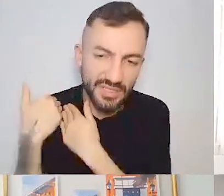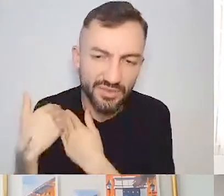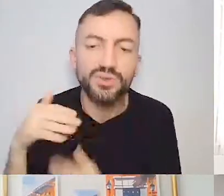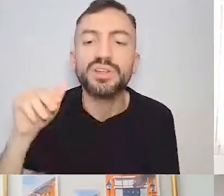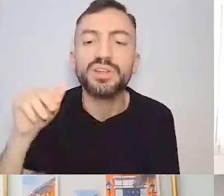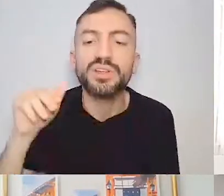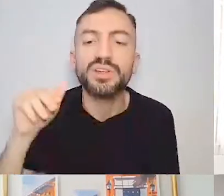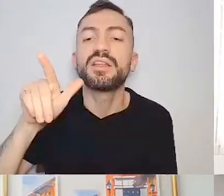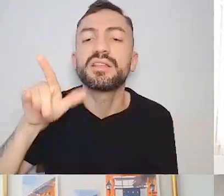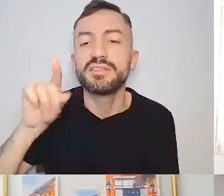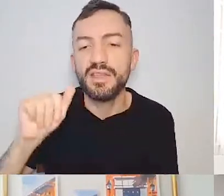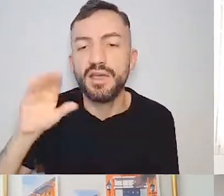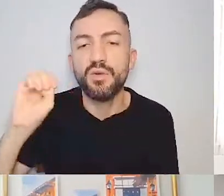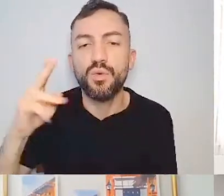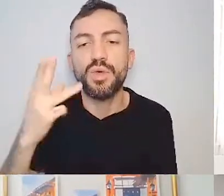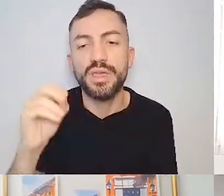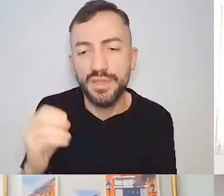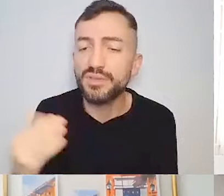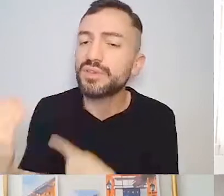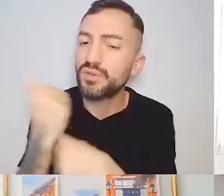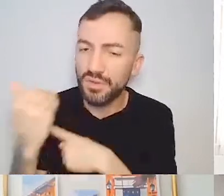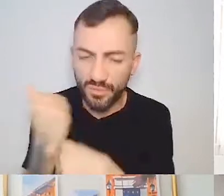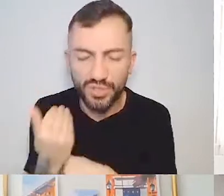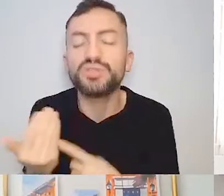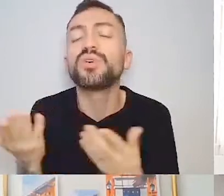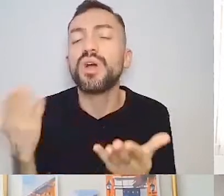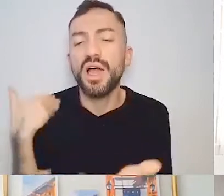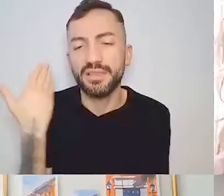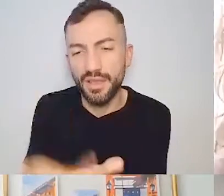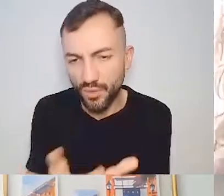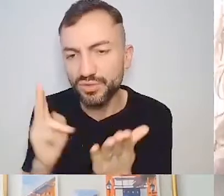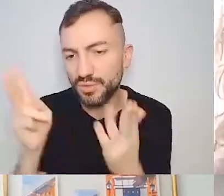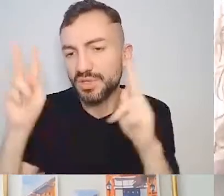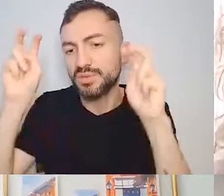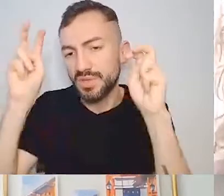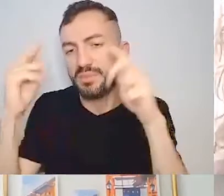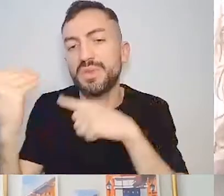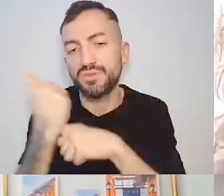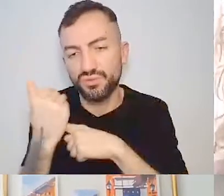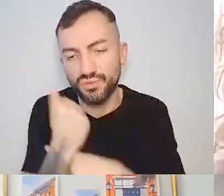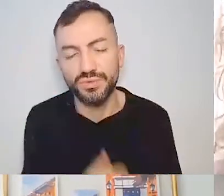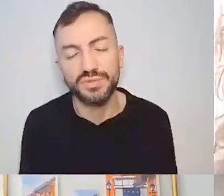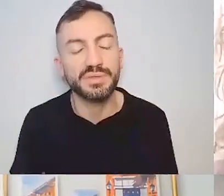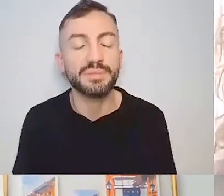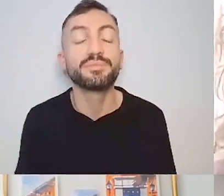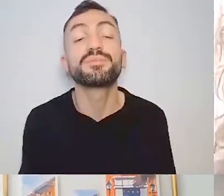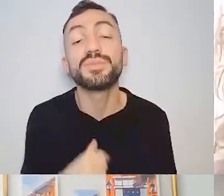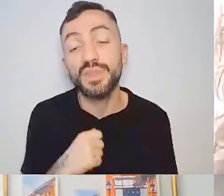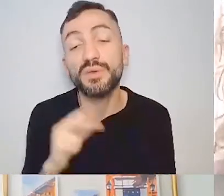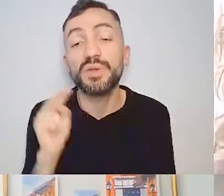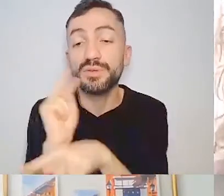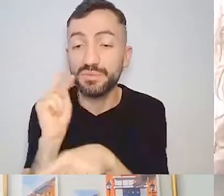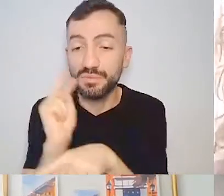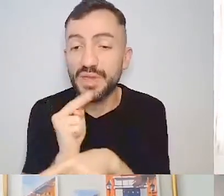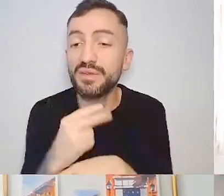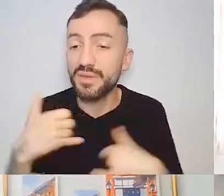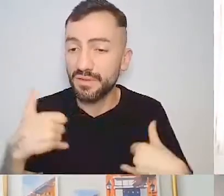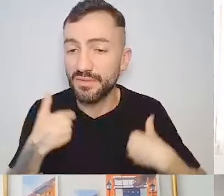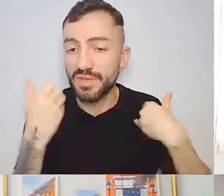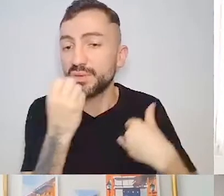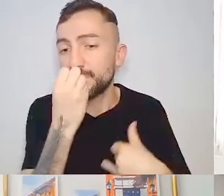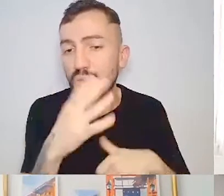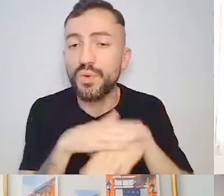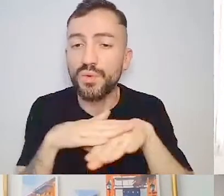Coelho, que tanto também colaborou e colabora na atuação dessa temática. Então, espero que tenhamos um bom evento, boa